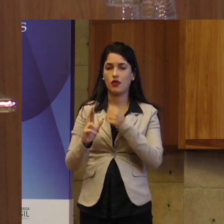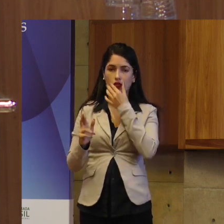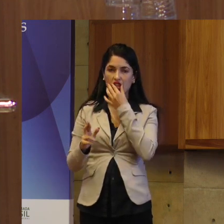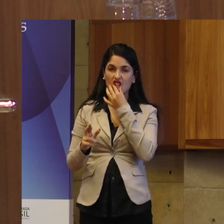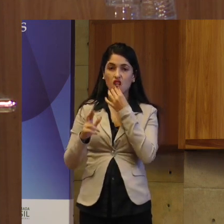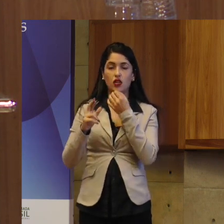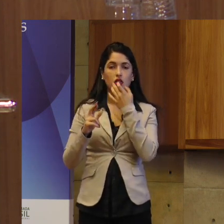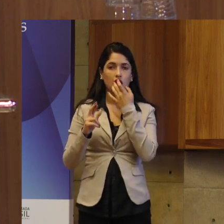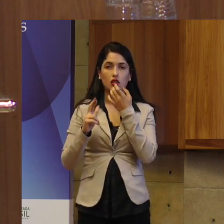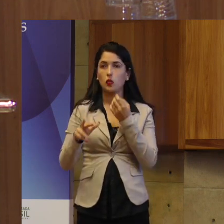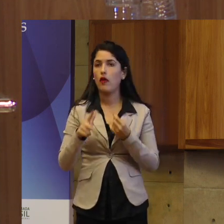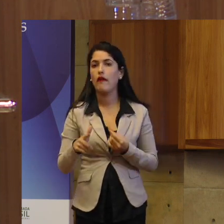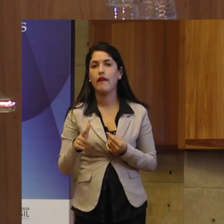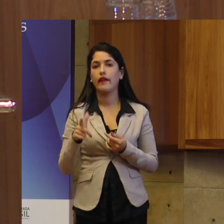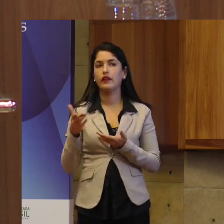que vai